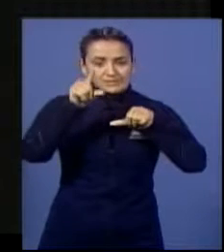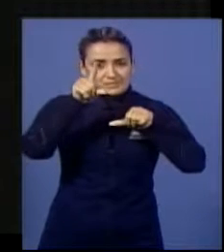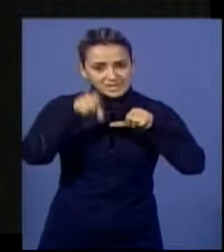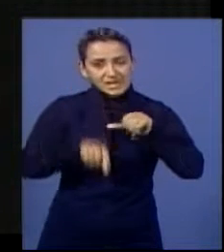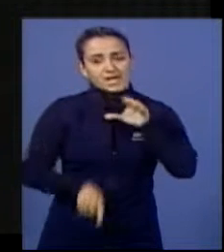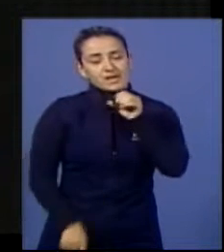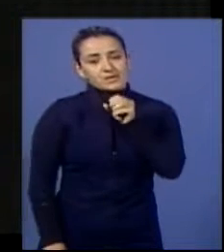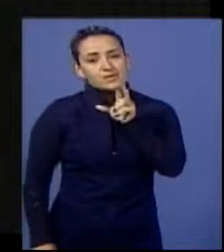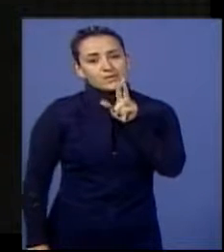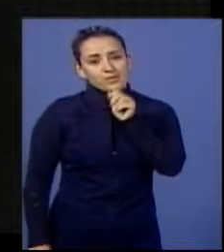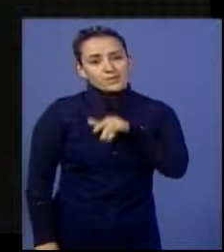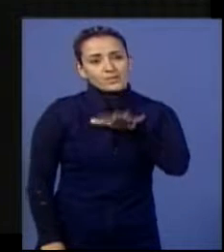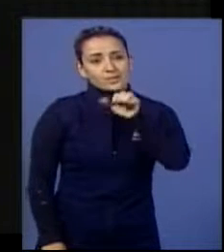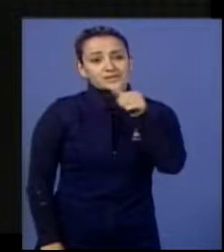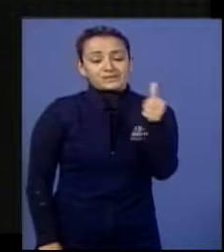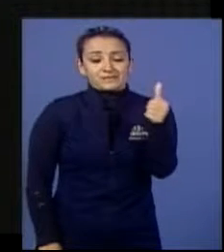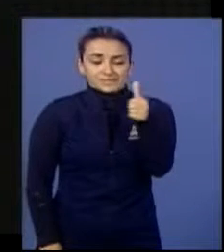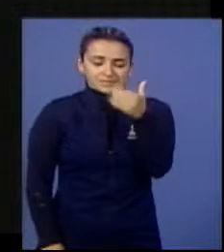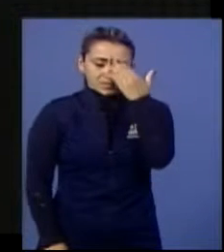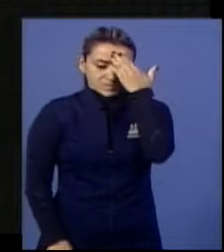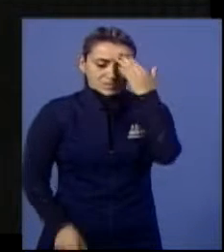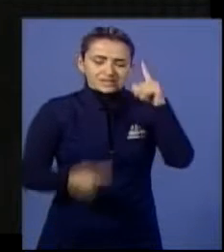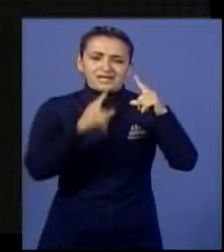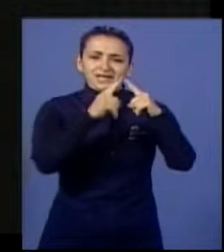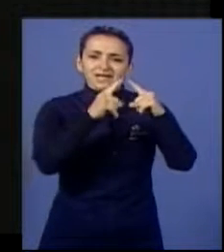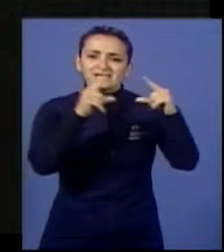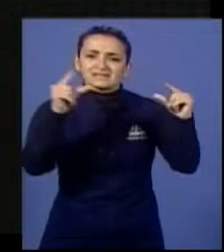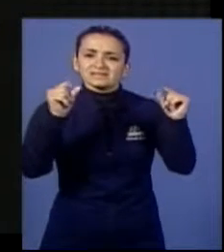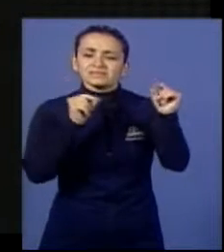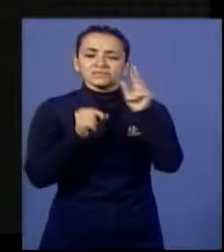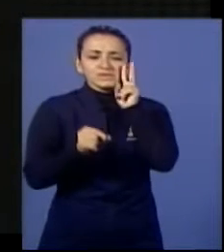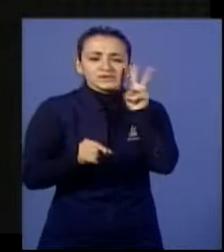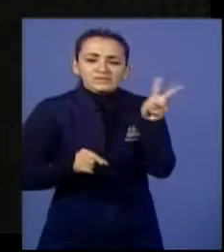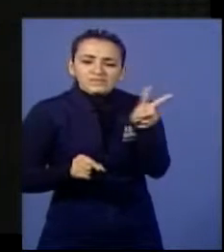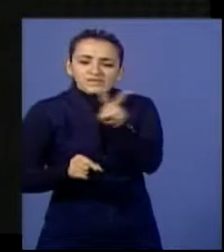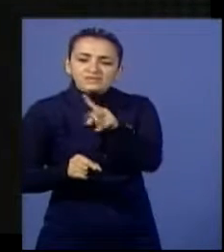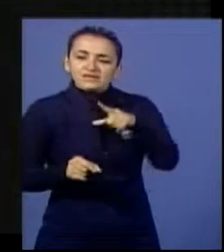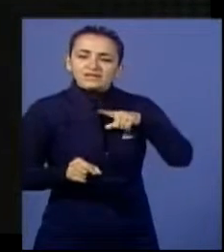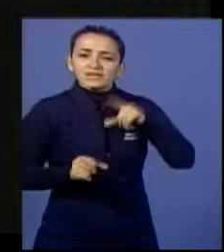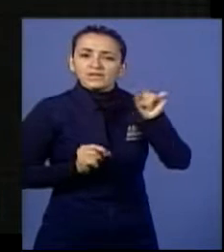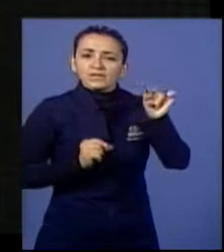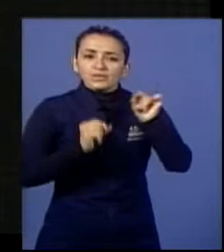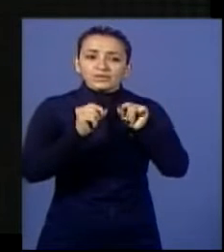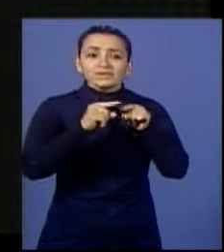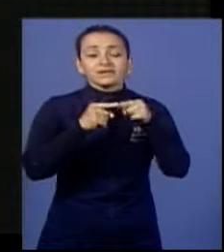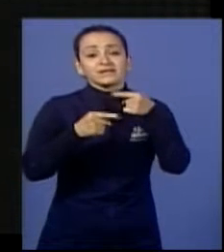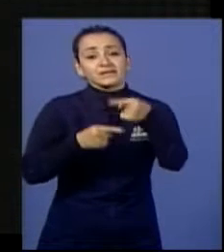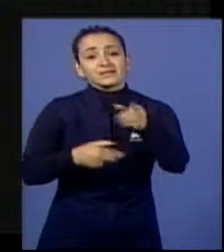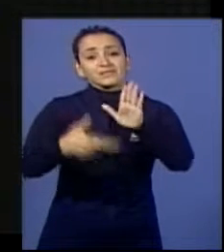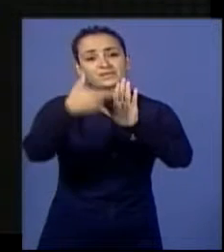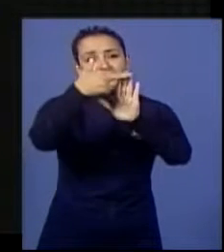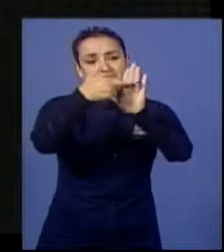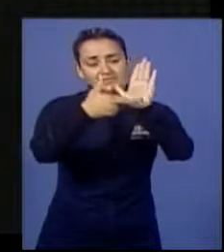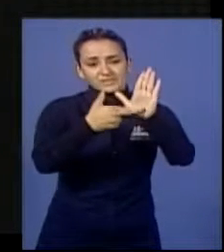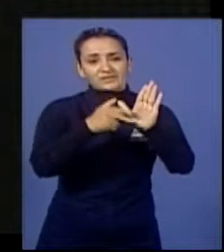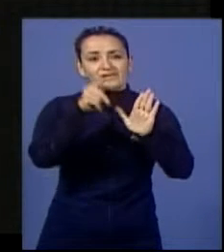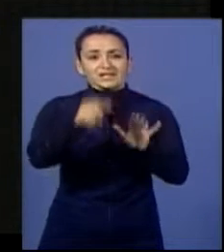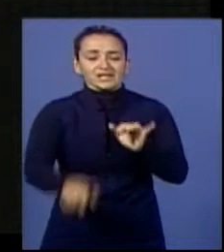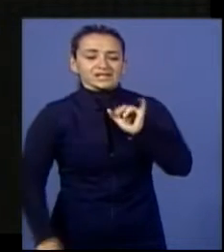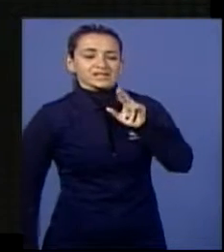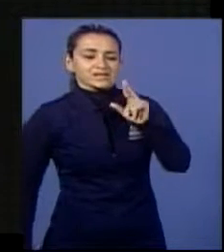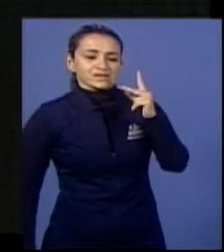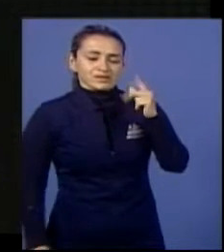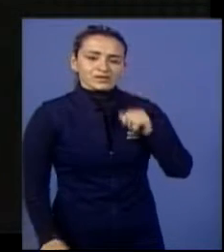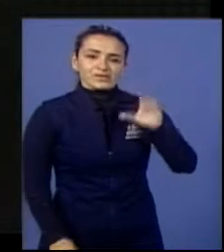fazer a caracterização das mais comuns, as funções que apareceram na estrutura, e daí você vai seguir a regra da IUPAC, como o nosso amigo